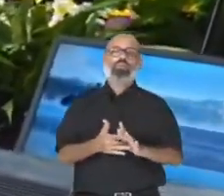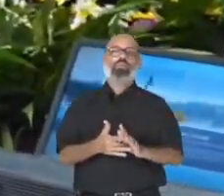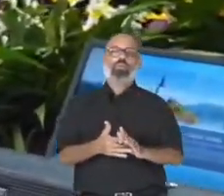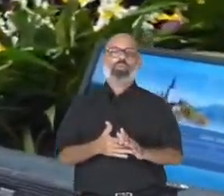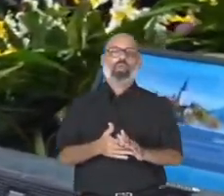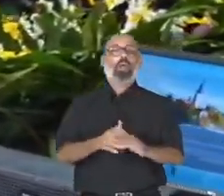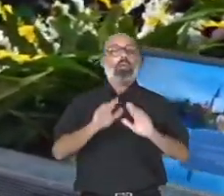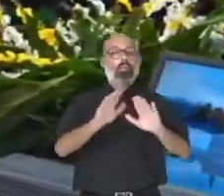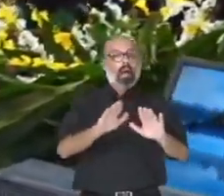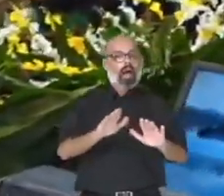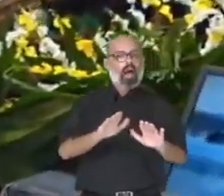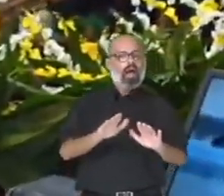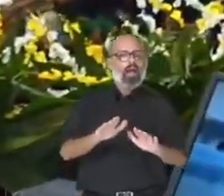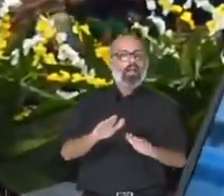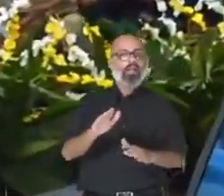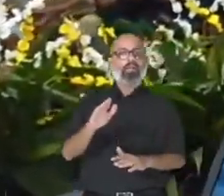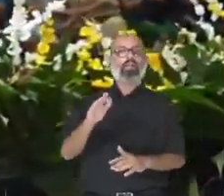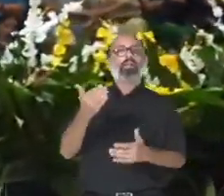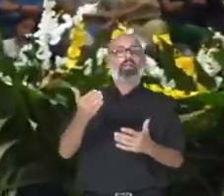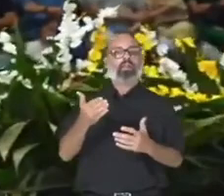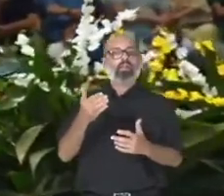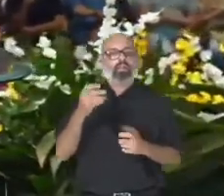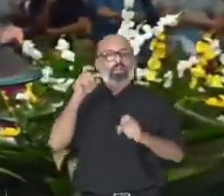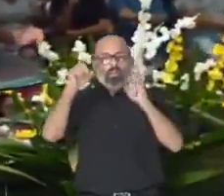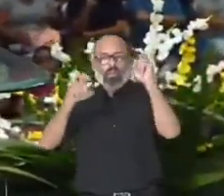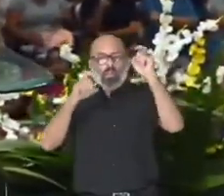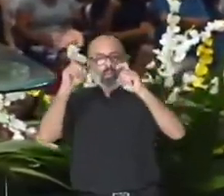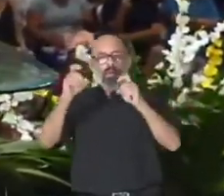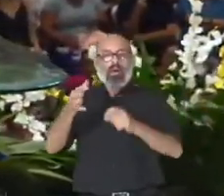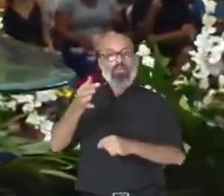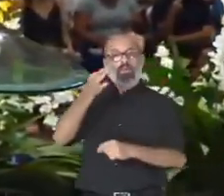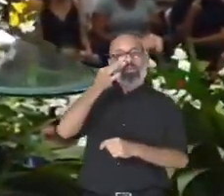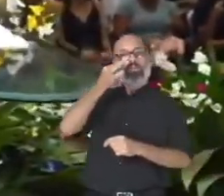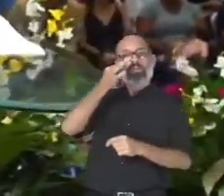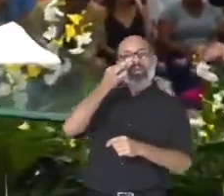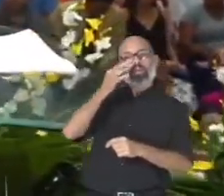Eles se importavam com a presença dele.